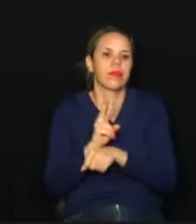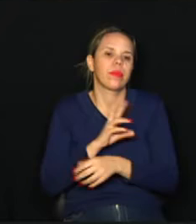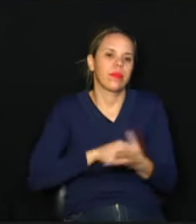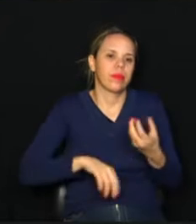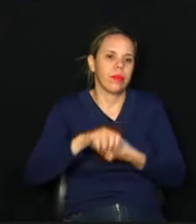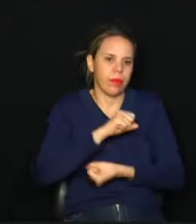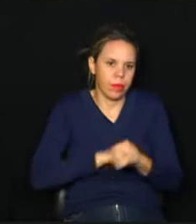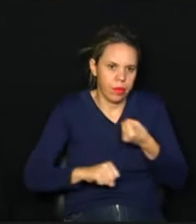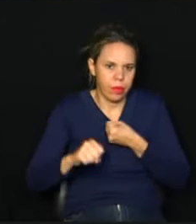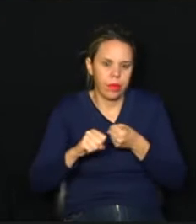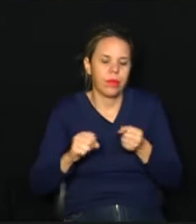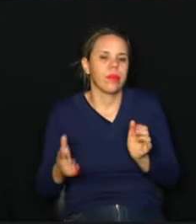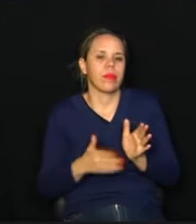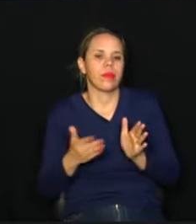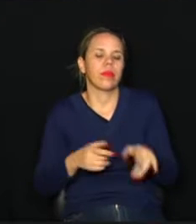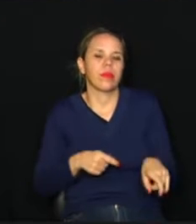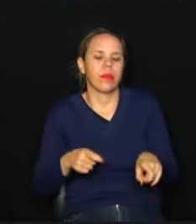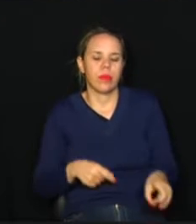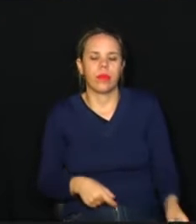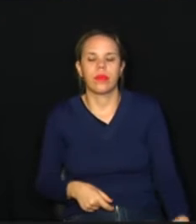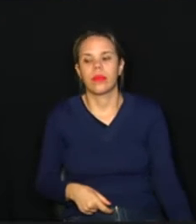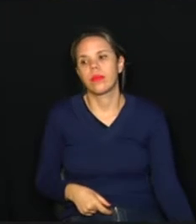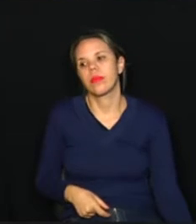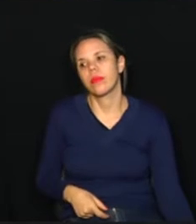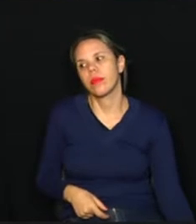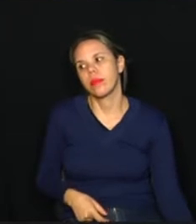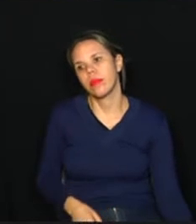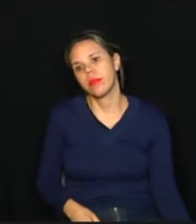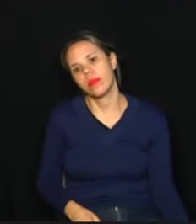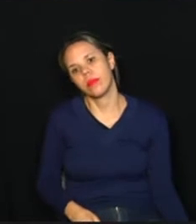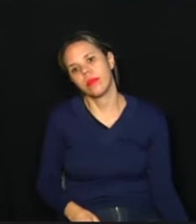da produção agrícola. Então,